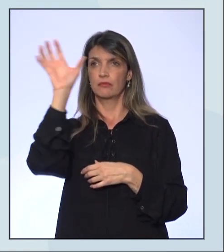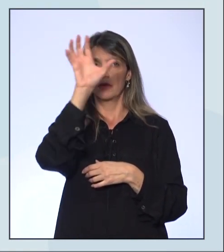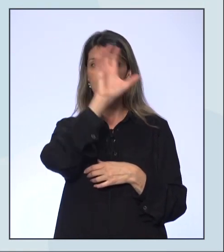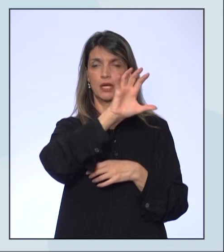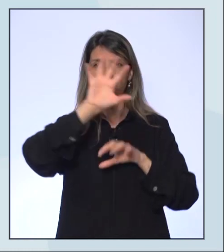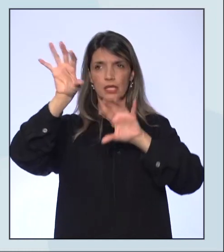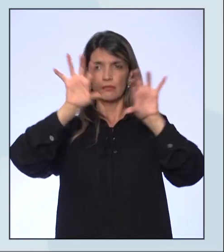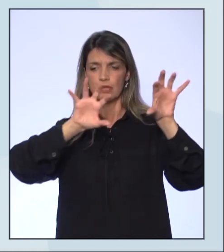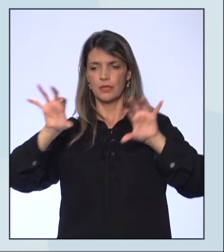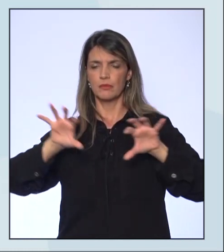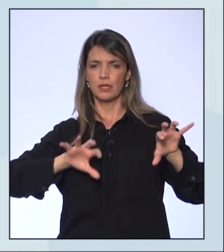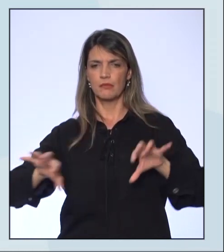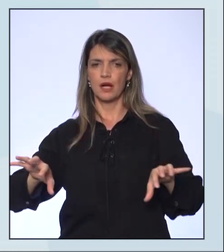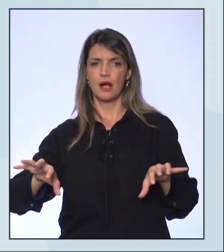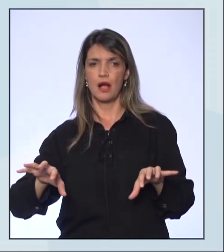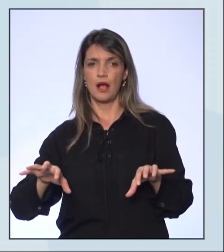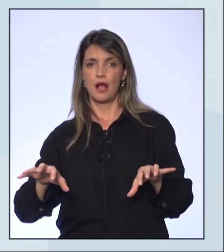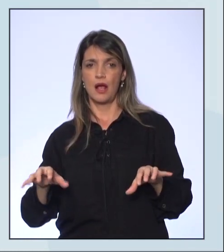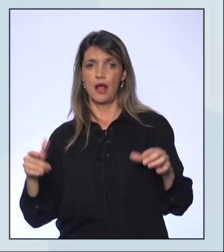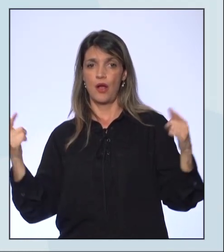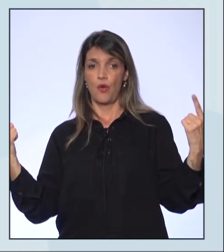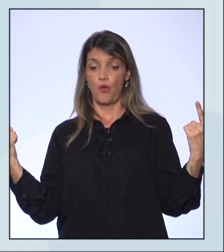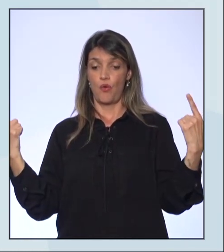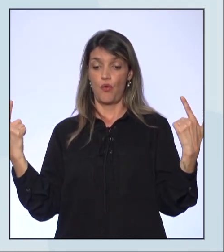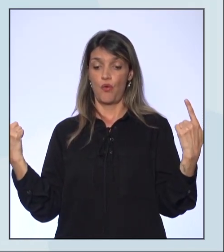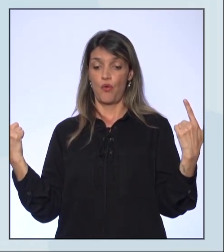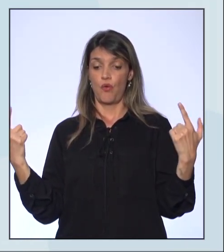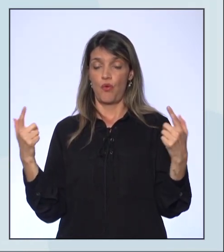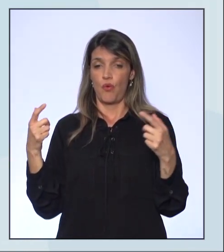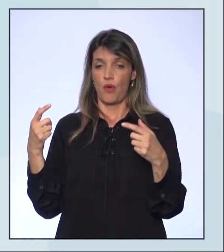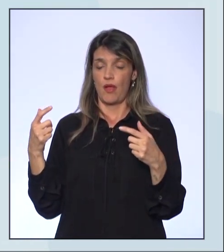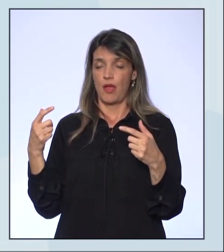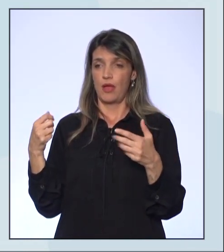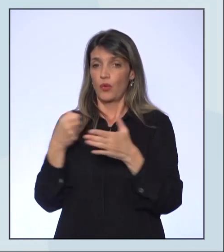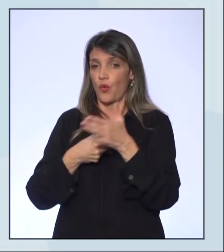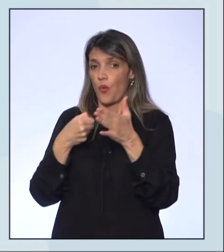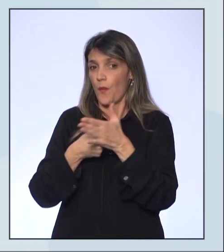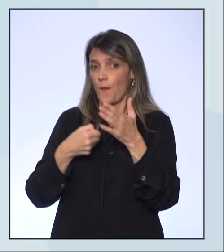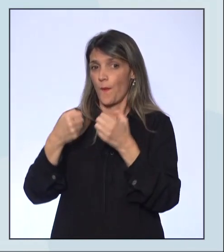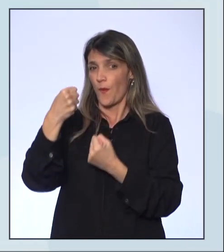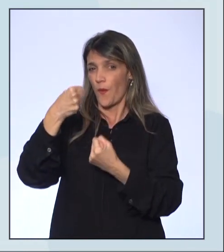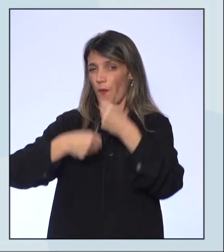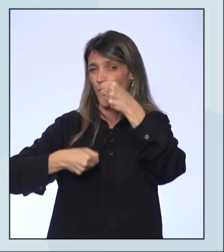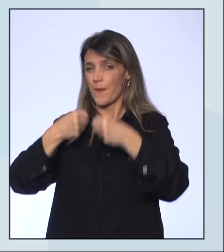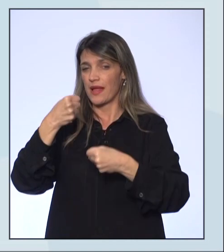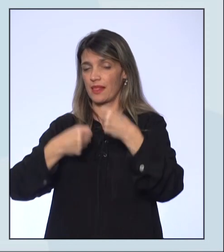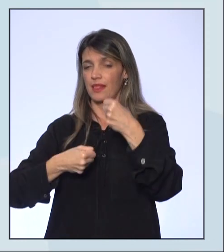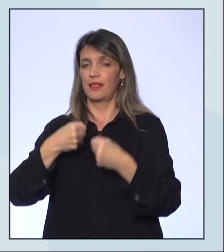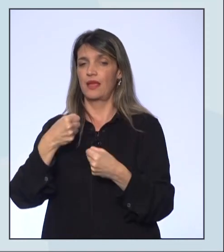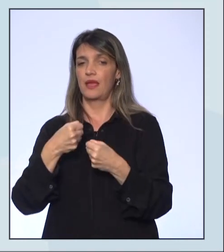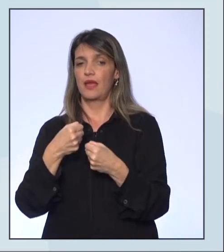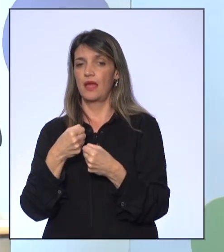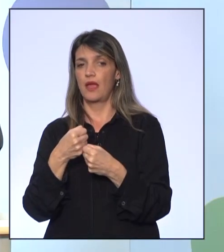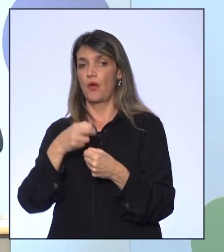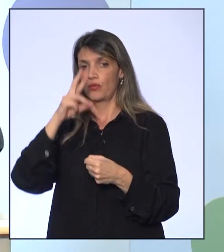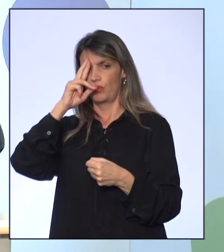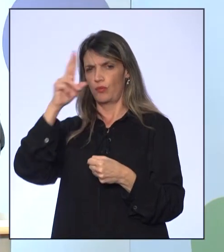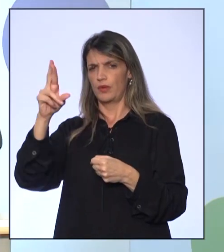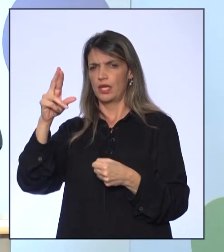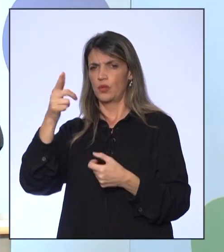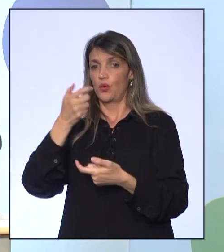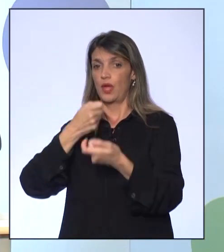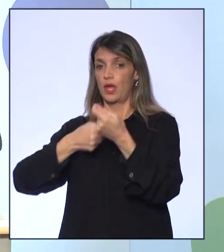para combater o domínio econômico no nosso planeta. Tudo bem? Que é uma questão que depois nós vamos ter outras aulas para falar sobre os